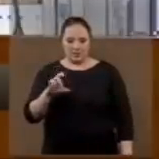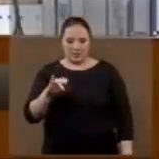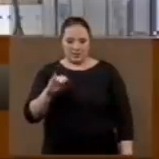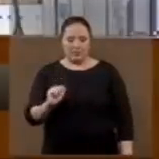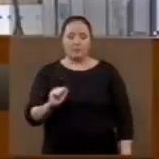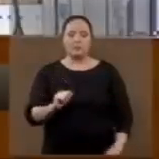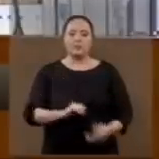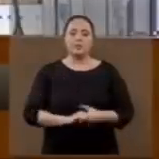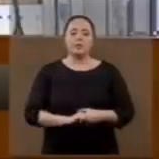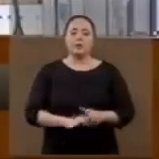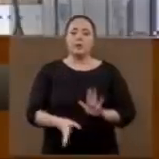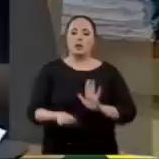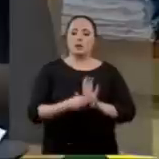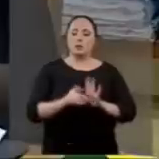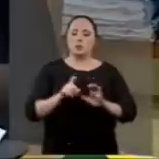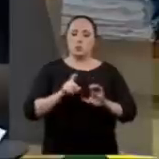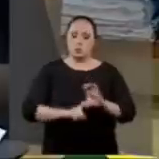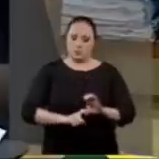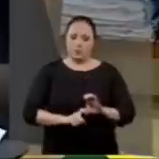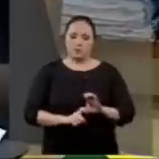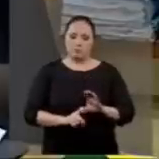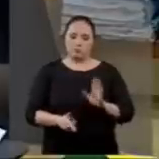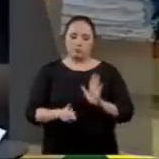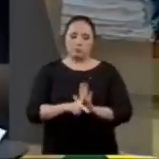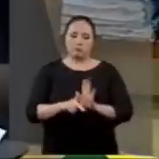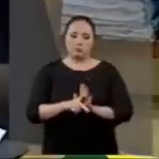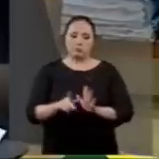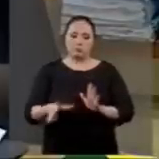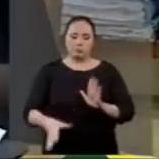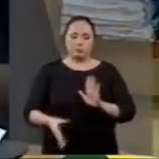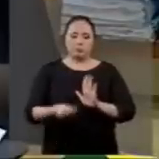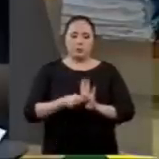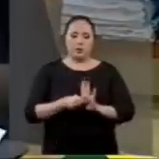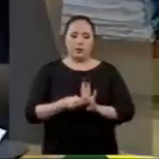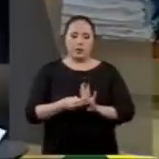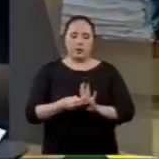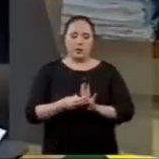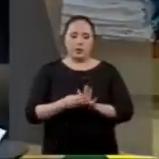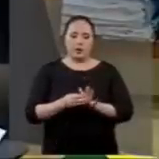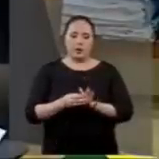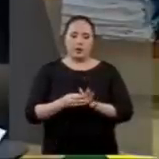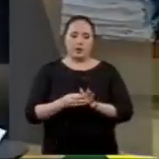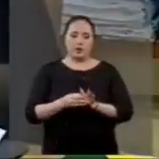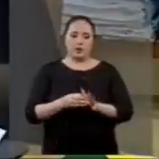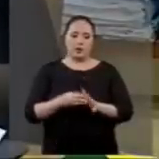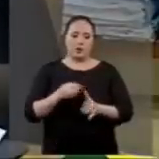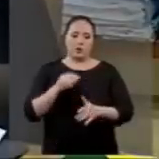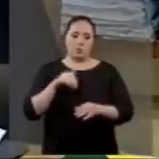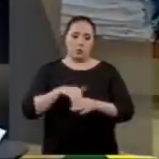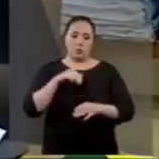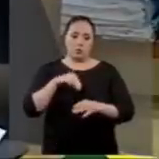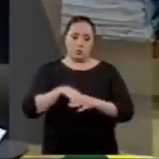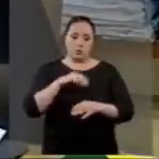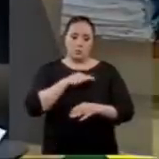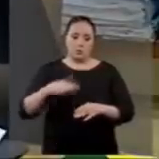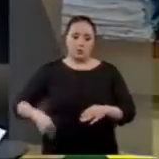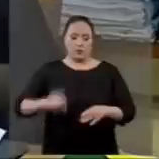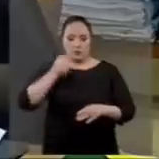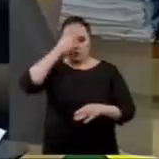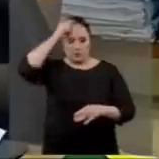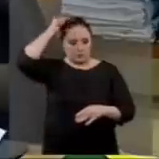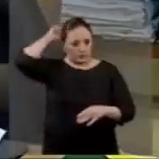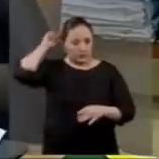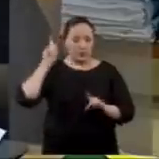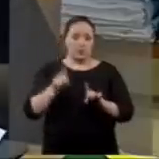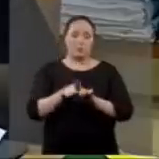a suspensão. As achegas trazidas a partir do voto do ministro Alexandre de Moraes, acho que incorporado também pelo voto